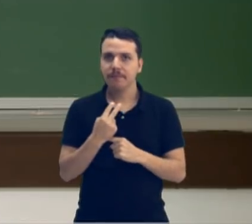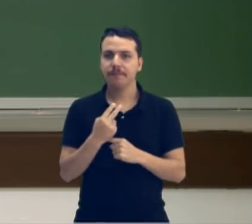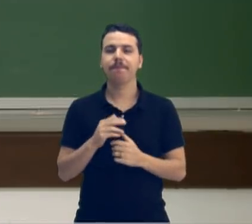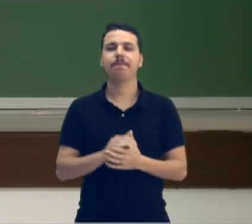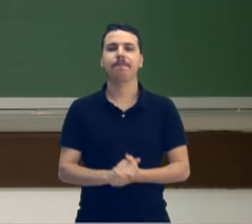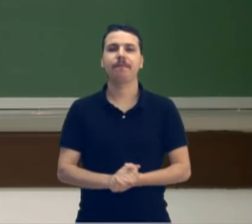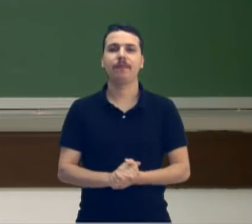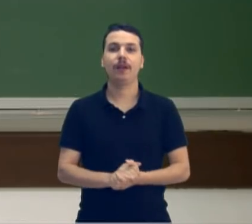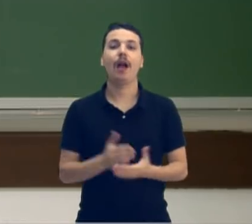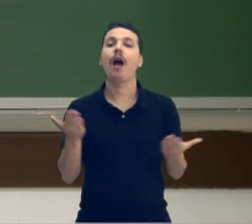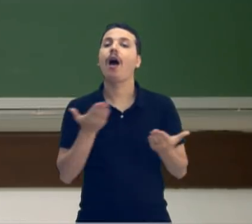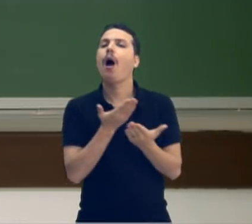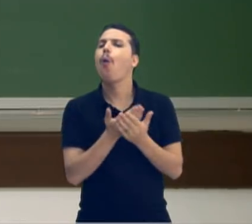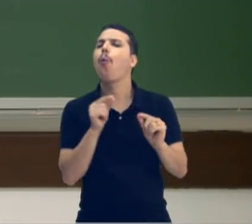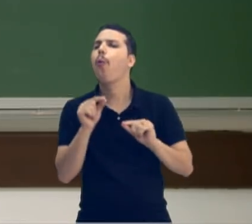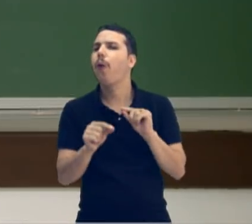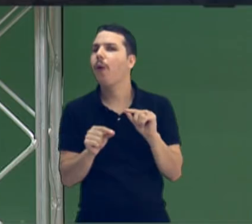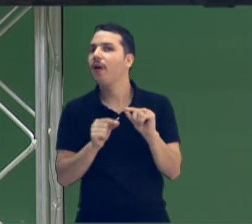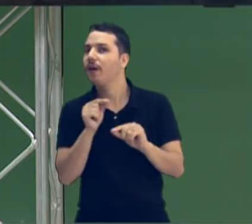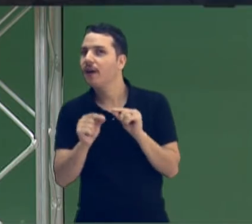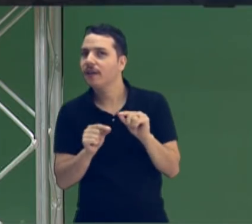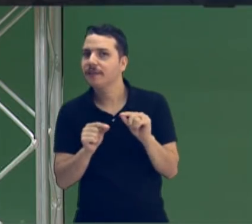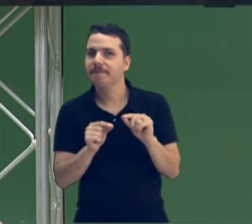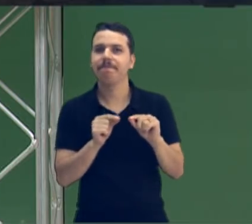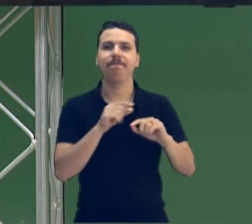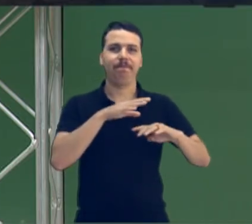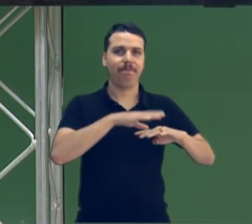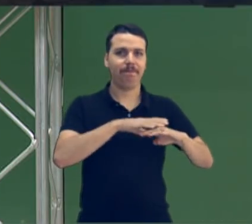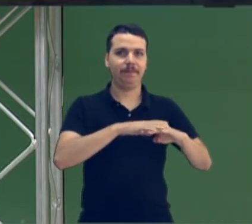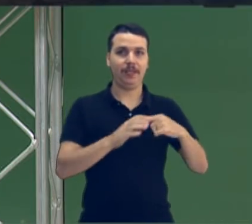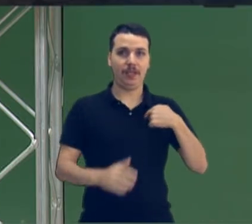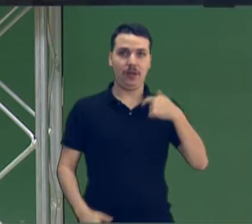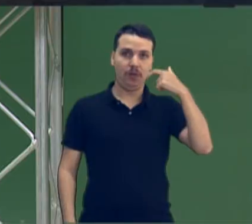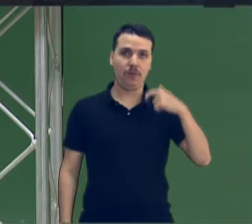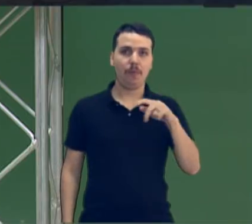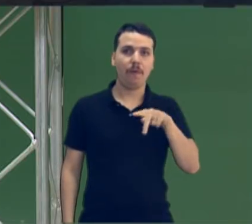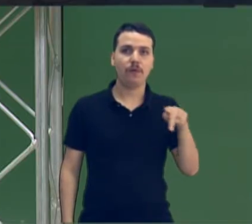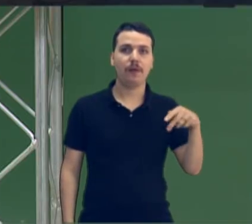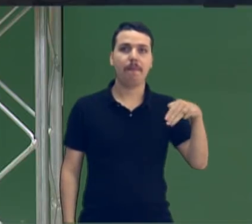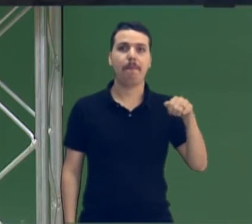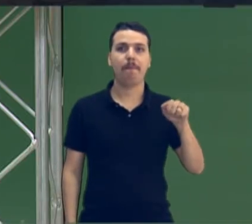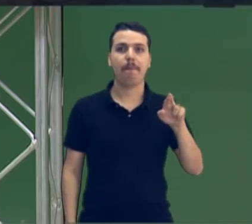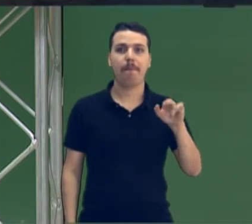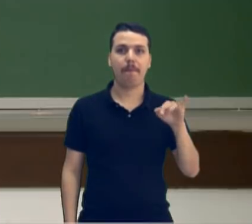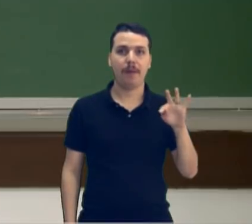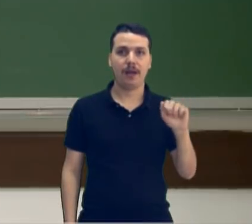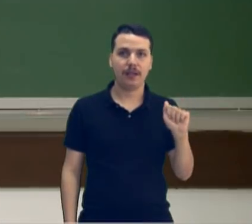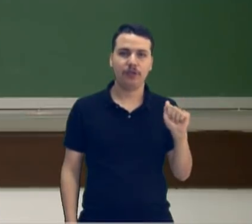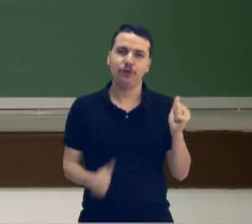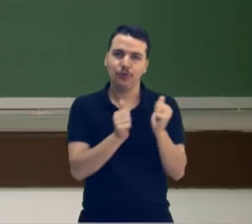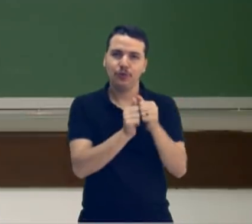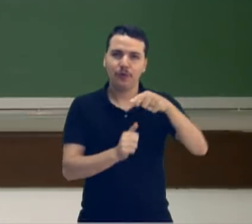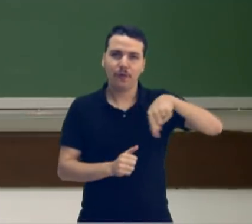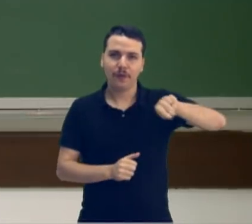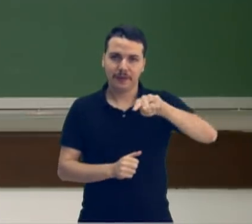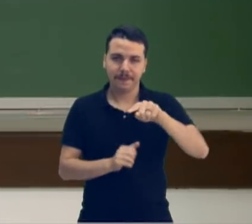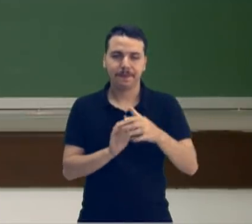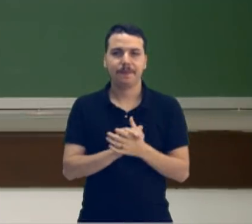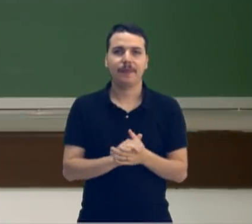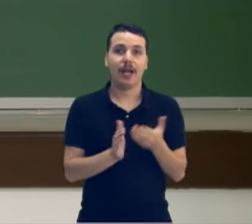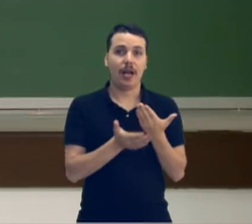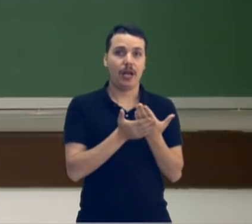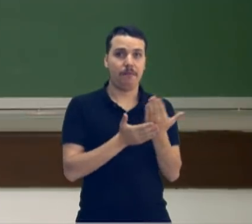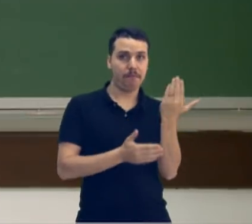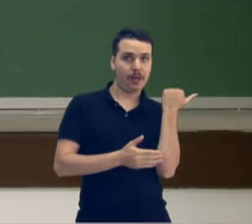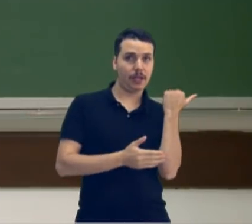De matemática. Eu sou a professora Marita da rede e vou acompanhar vocês nessa aula. Na aula anterior, a gente terminou falando de